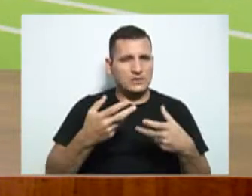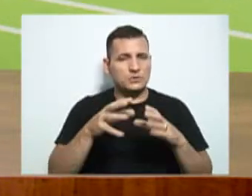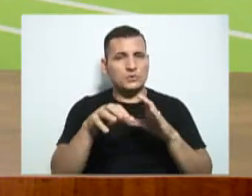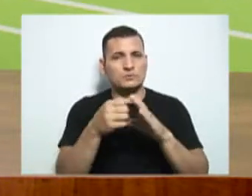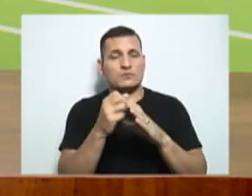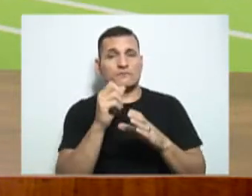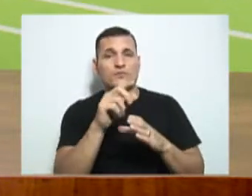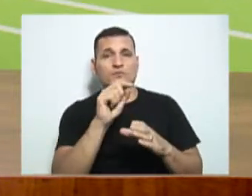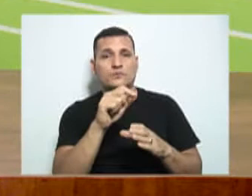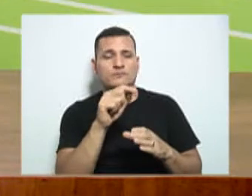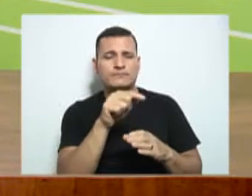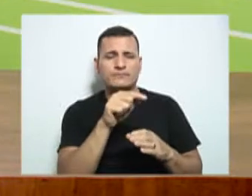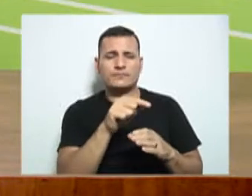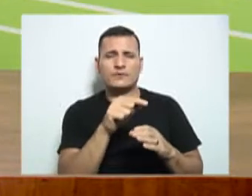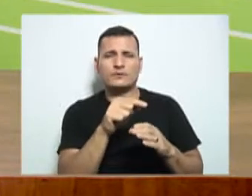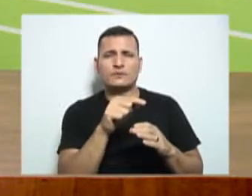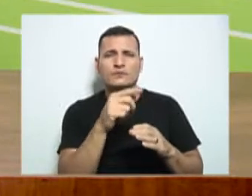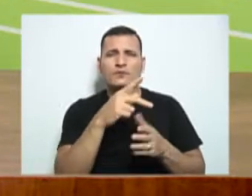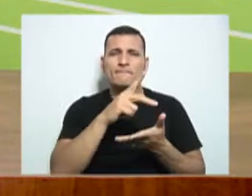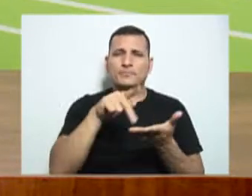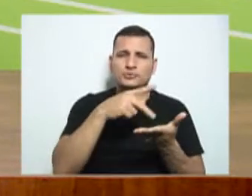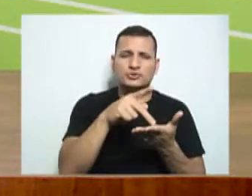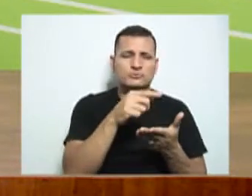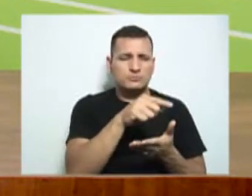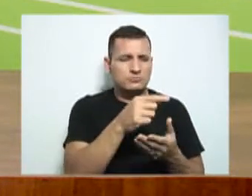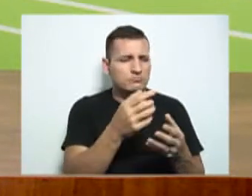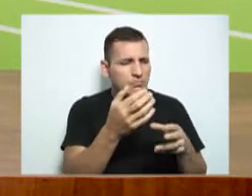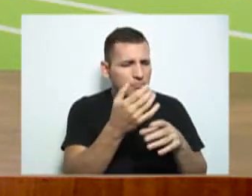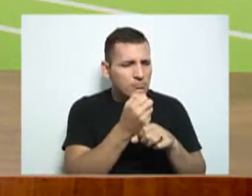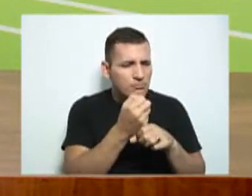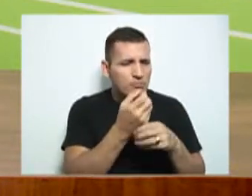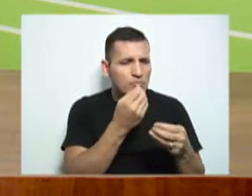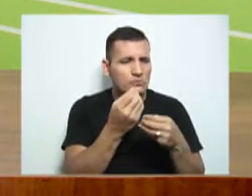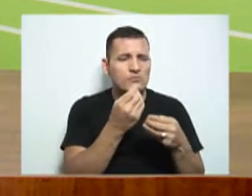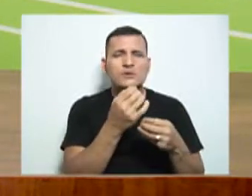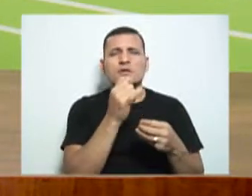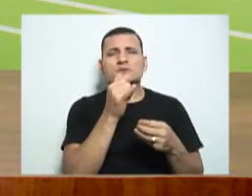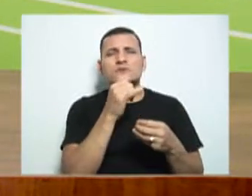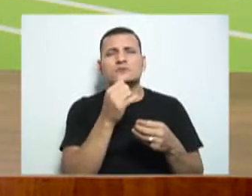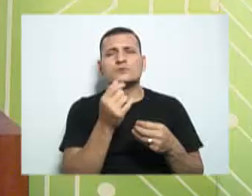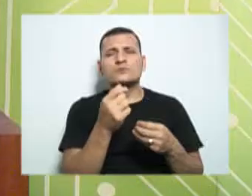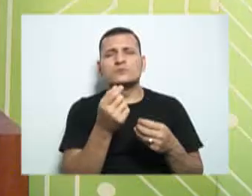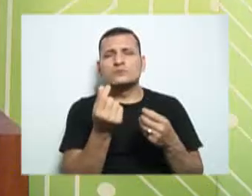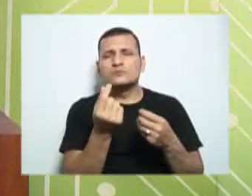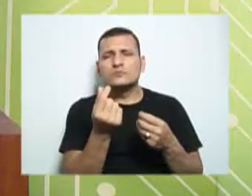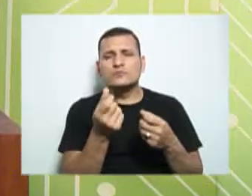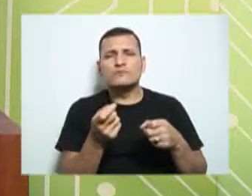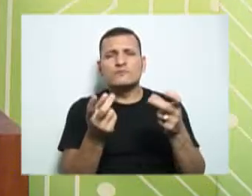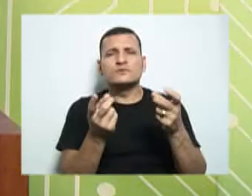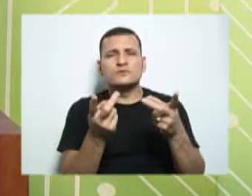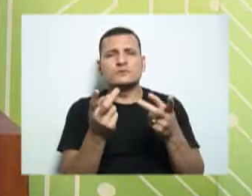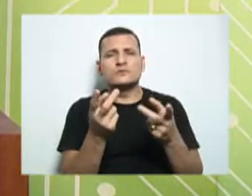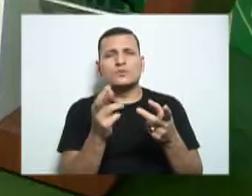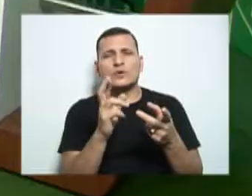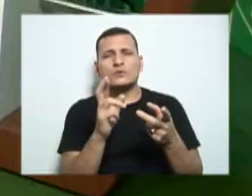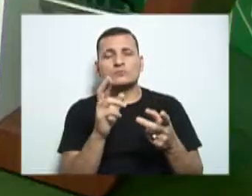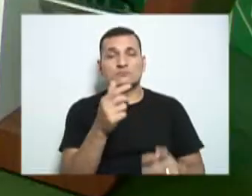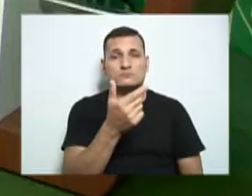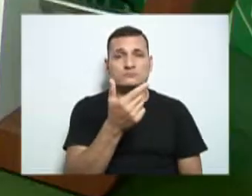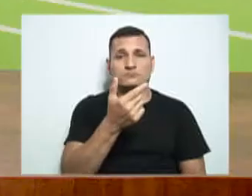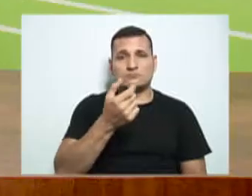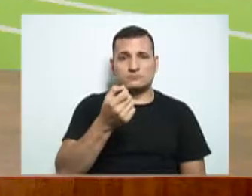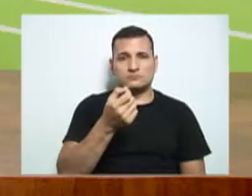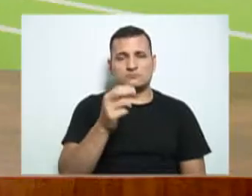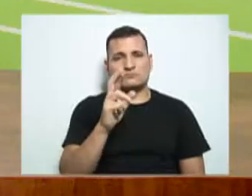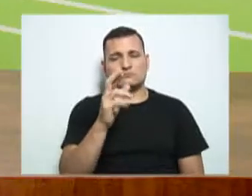de vendas desse pudim. Vamos lá, eu vendo esse pudim por quanto, professora Priscila? Vamos vender ele a R$20? R$20,